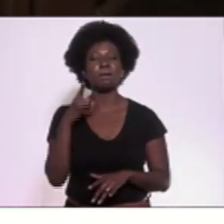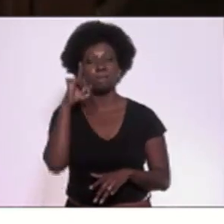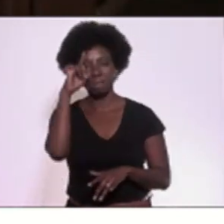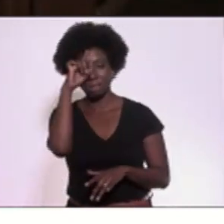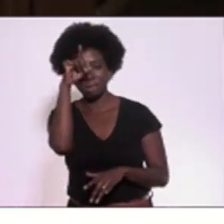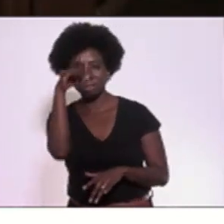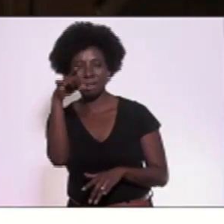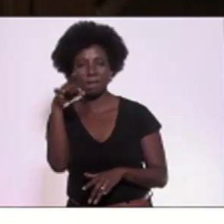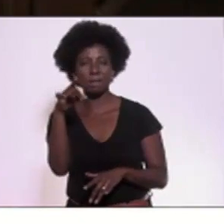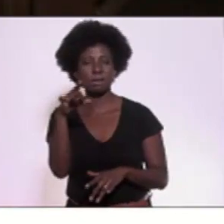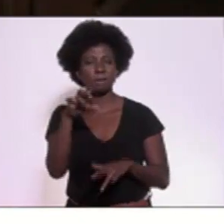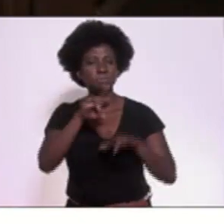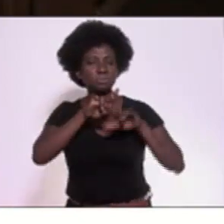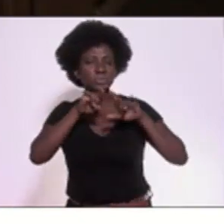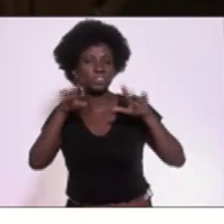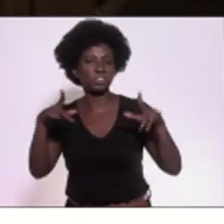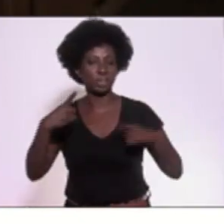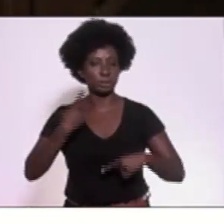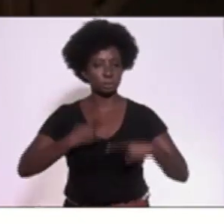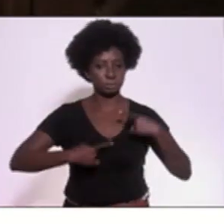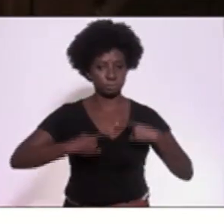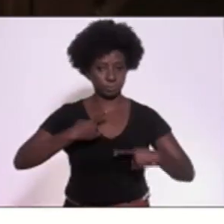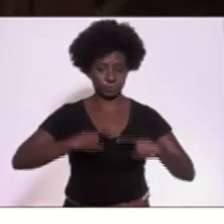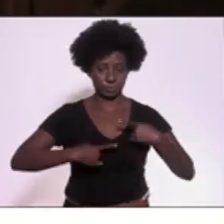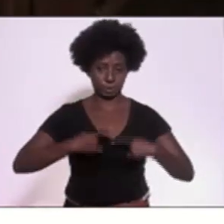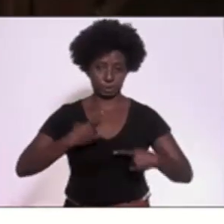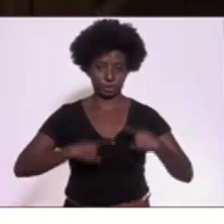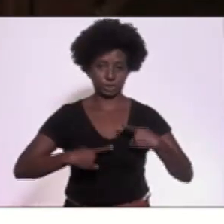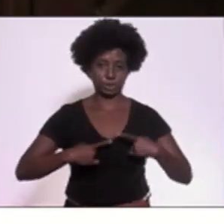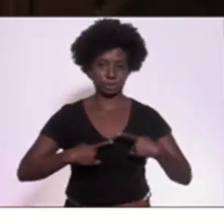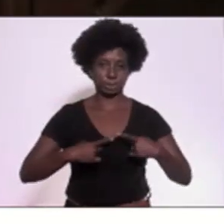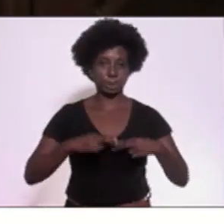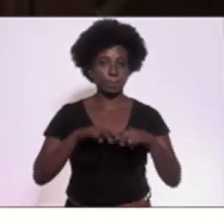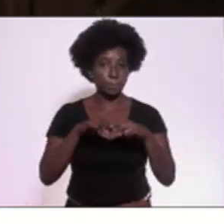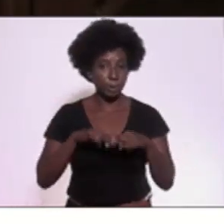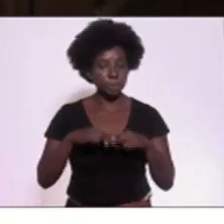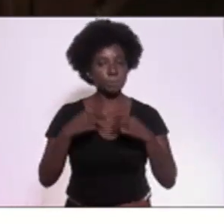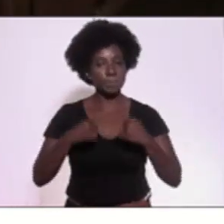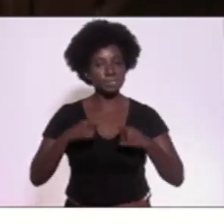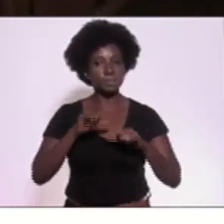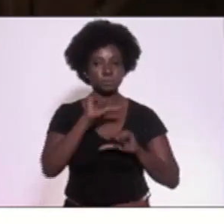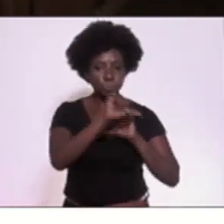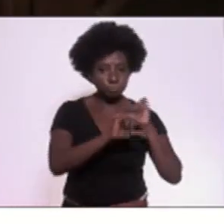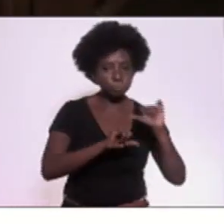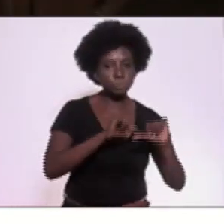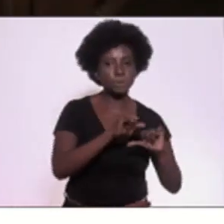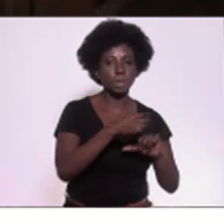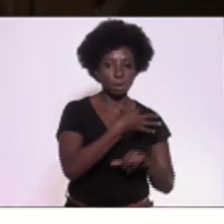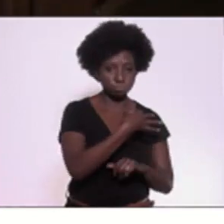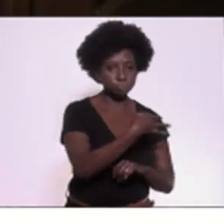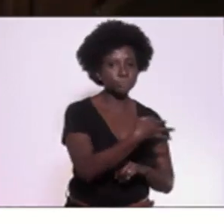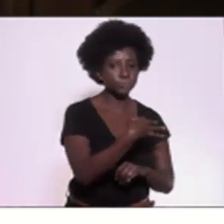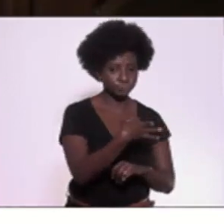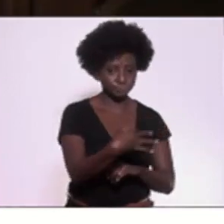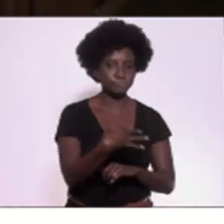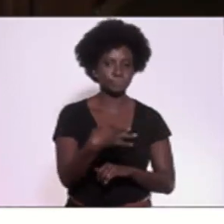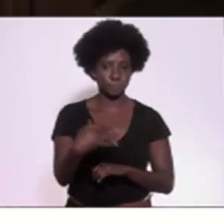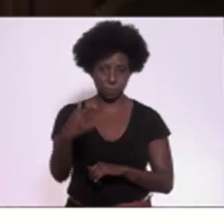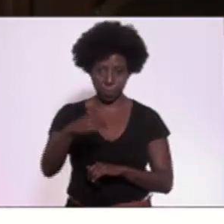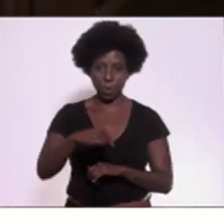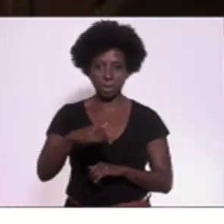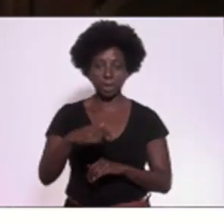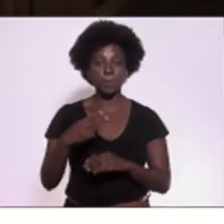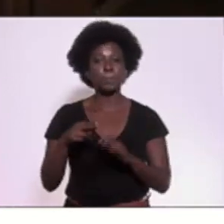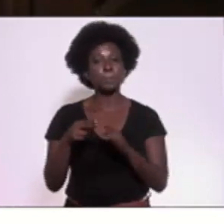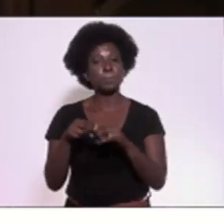violadora e violenta da política. E a gente precisa reformular aqui todas as nossas questões. Então, trago